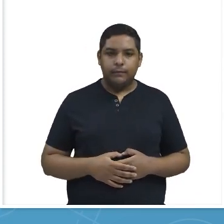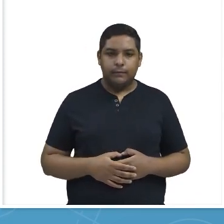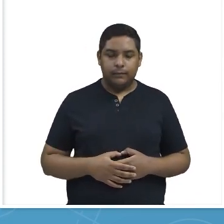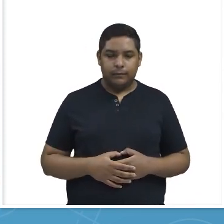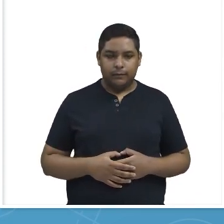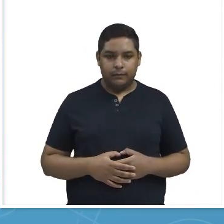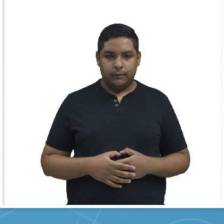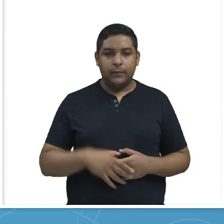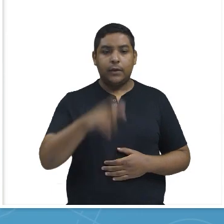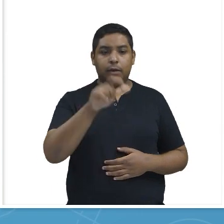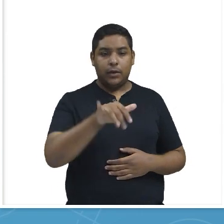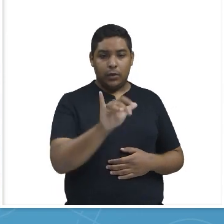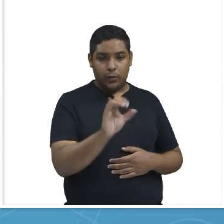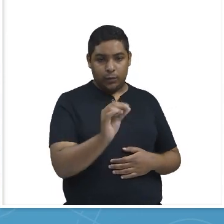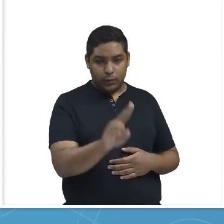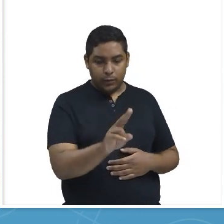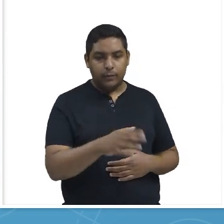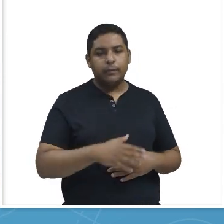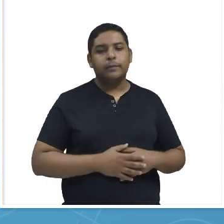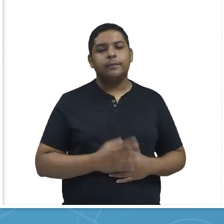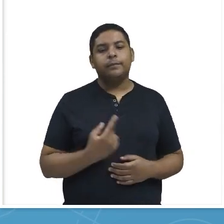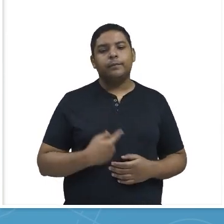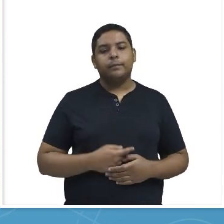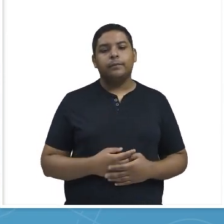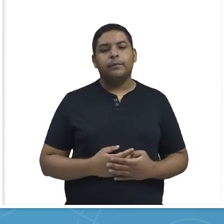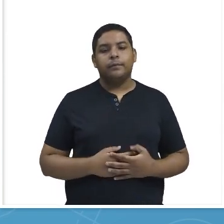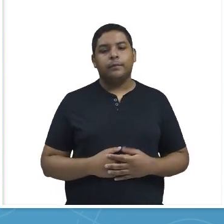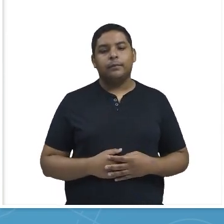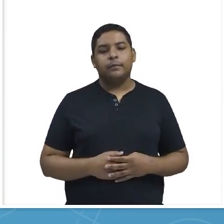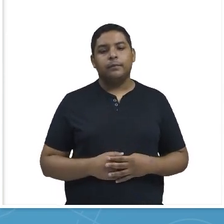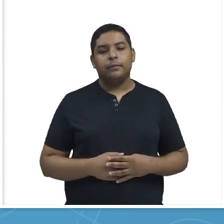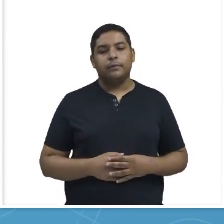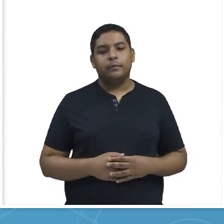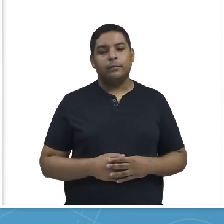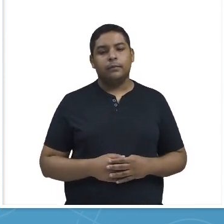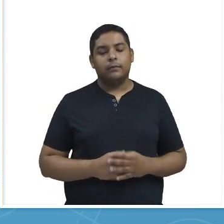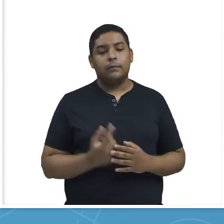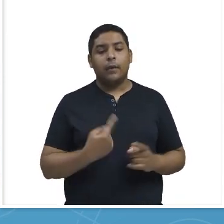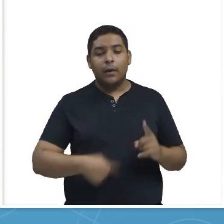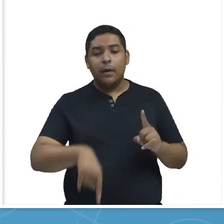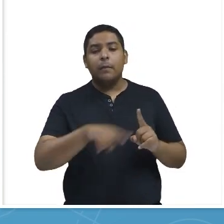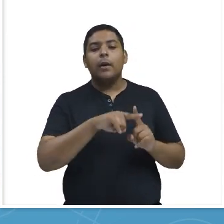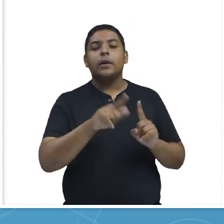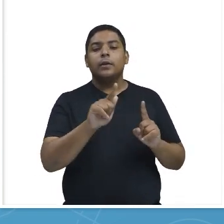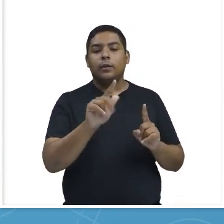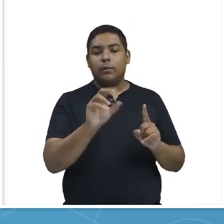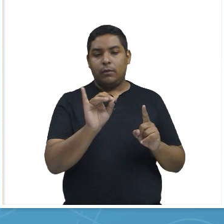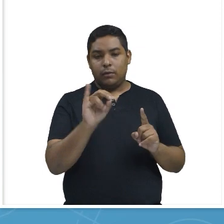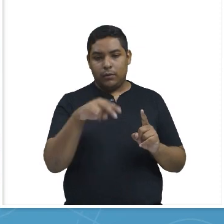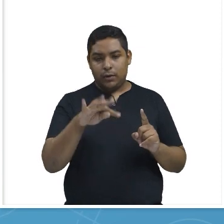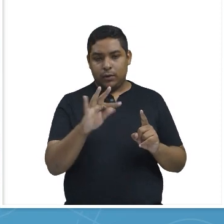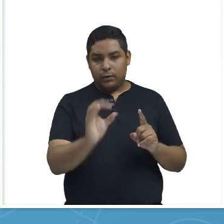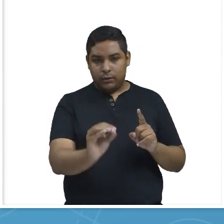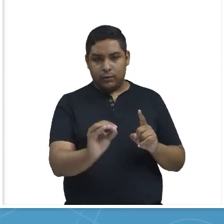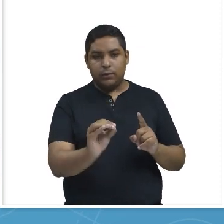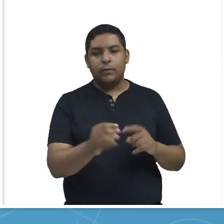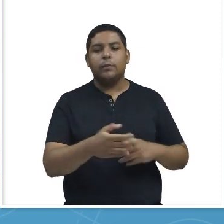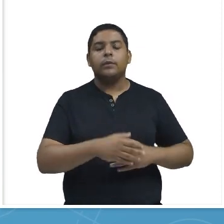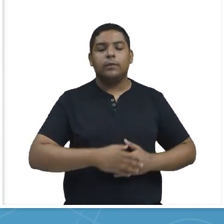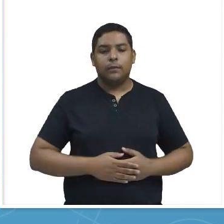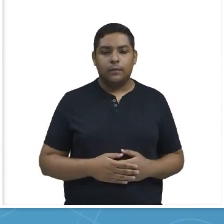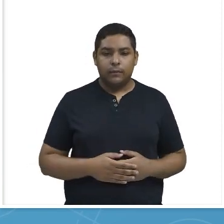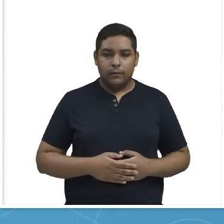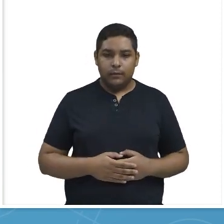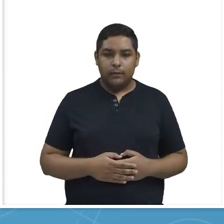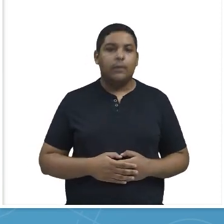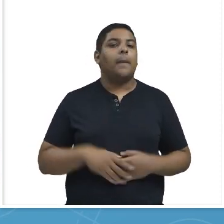you. Are you? Are you? Seguido de quem, gente? Going to.